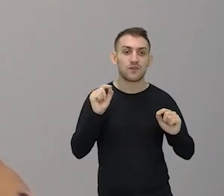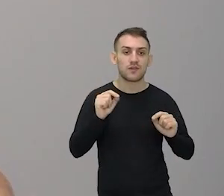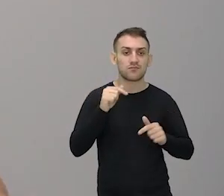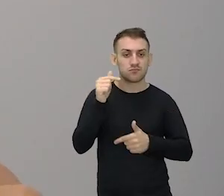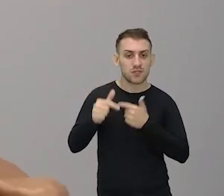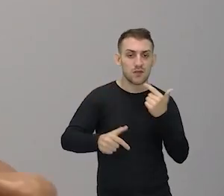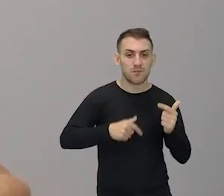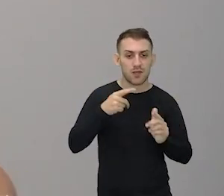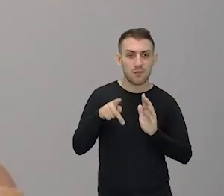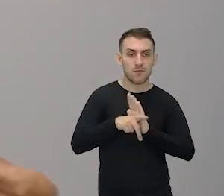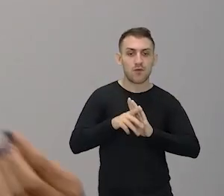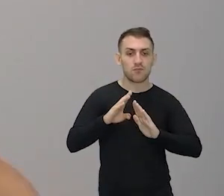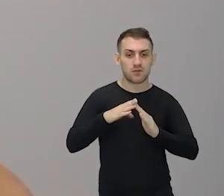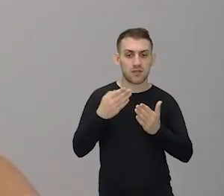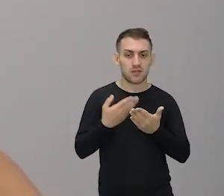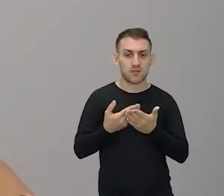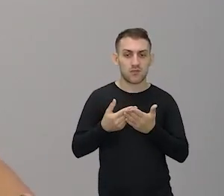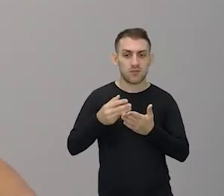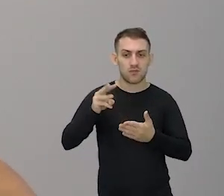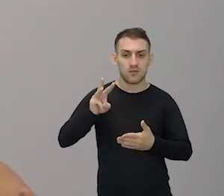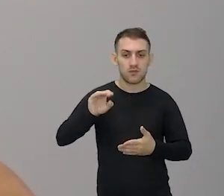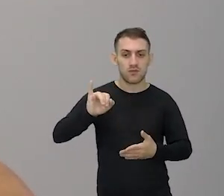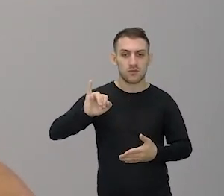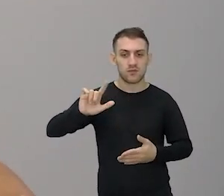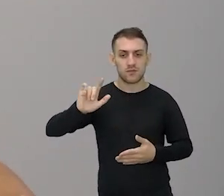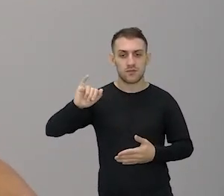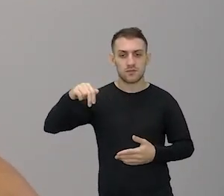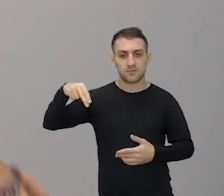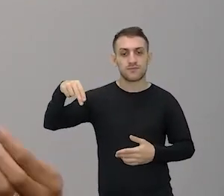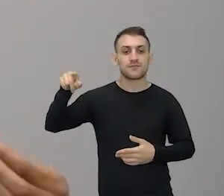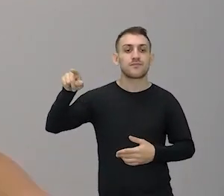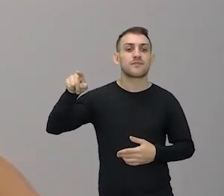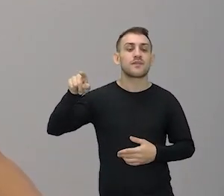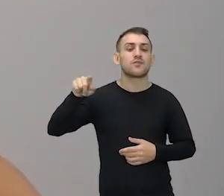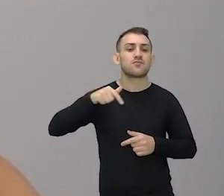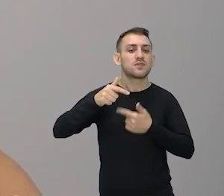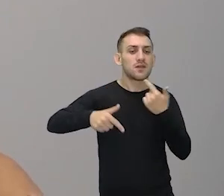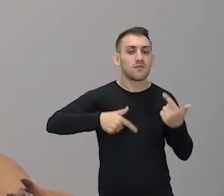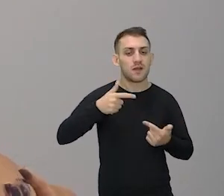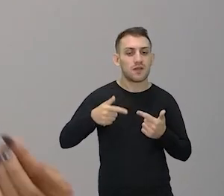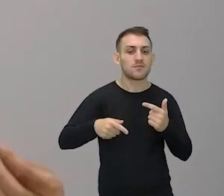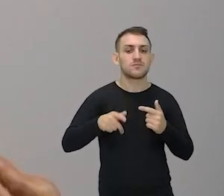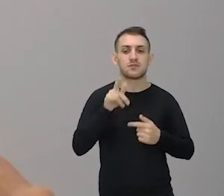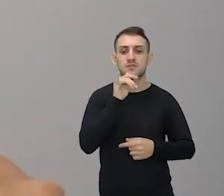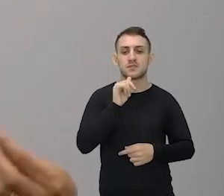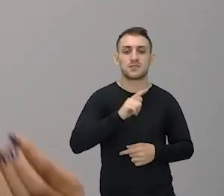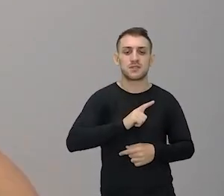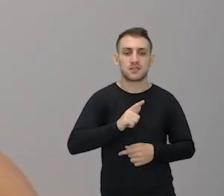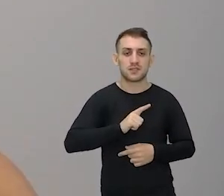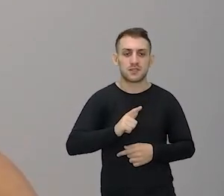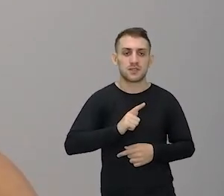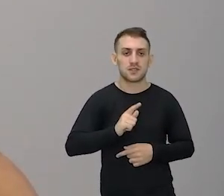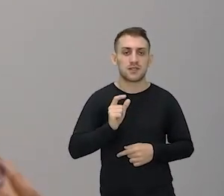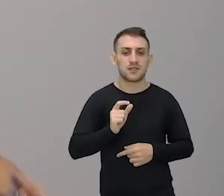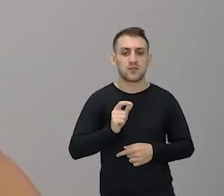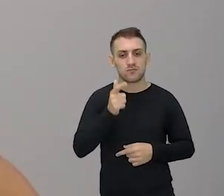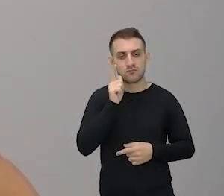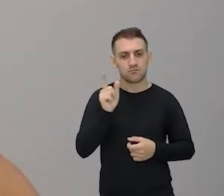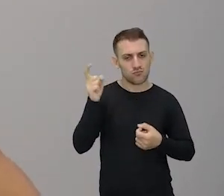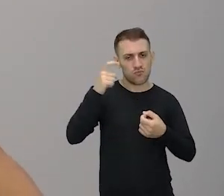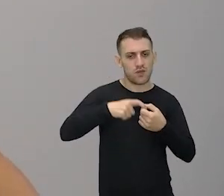trabalho da Escola William Amin, que a Samanta vai contar para a gente, esse trabalho que trouxe tanto recuperação